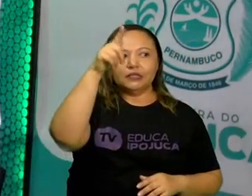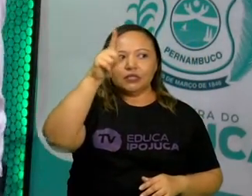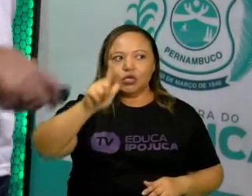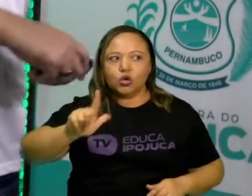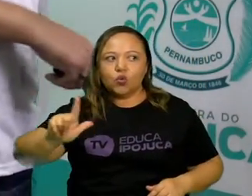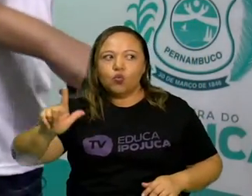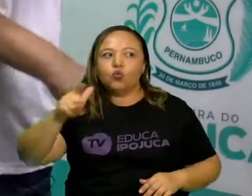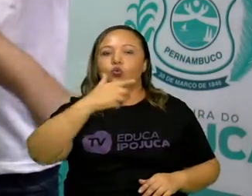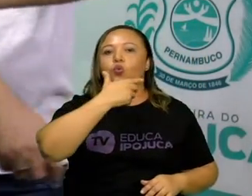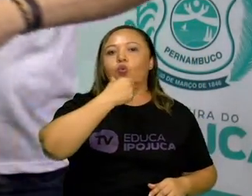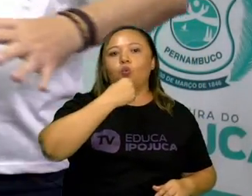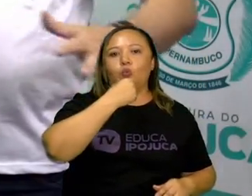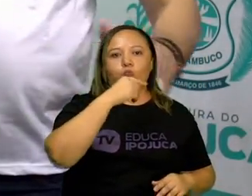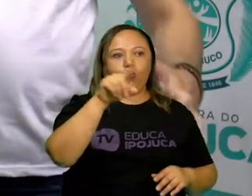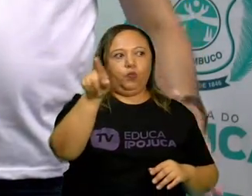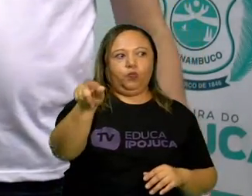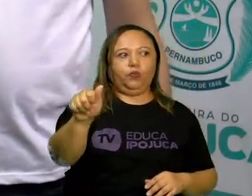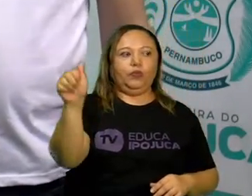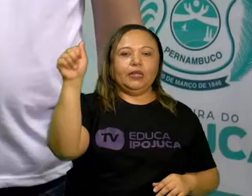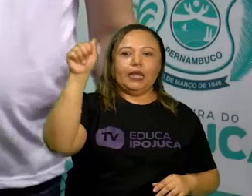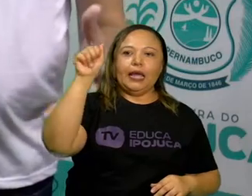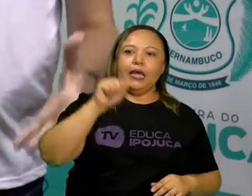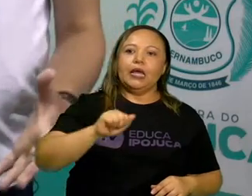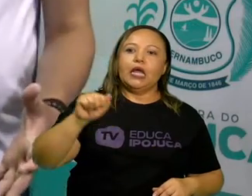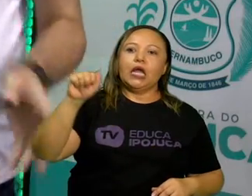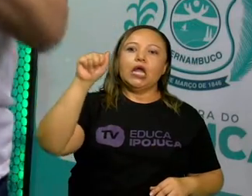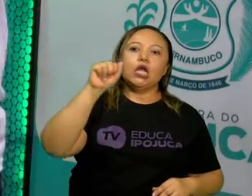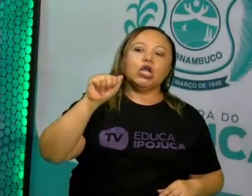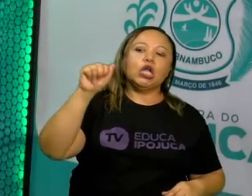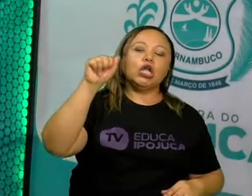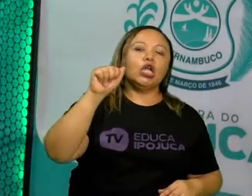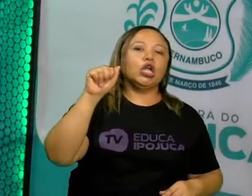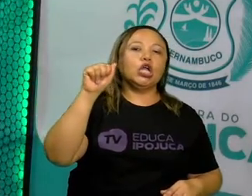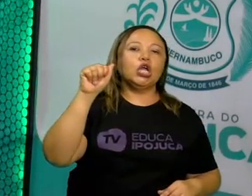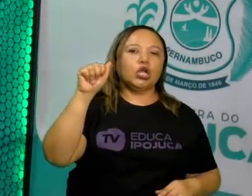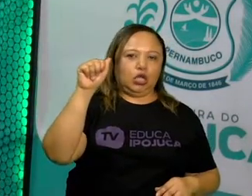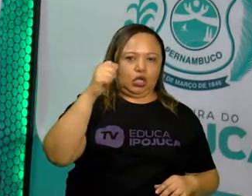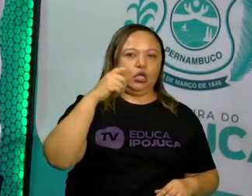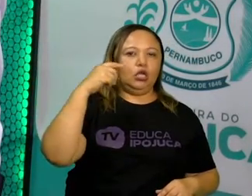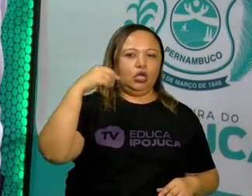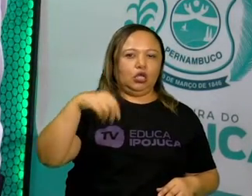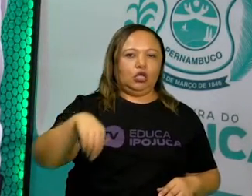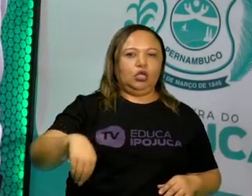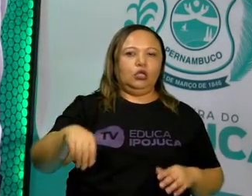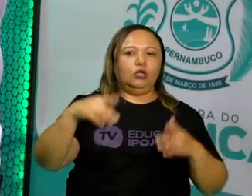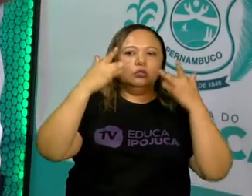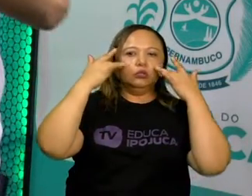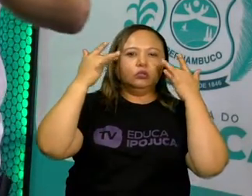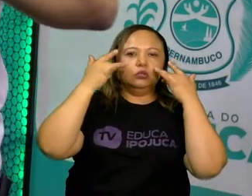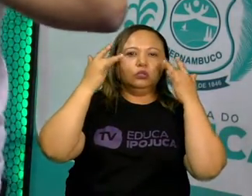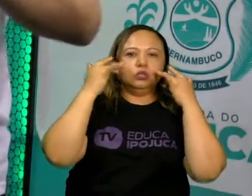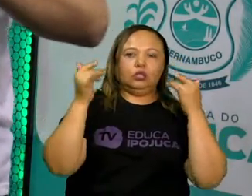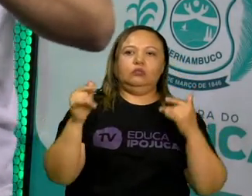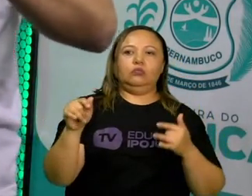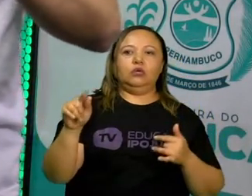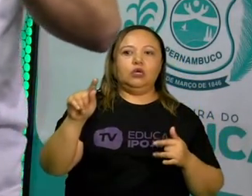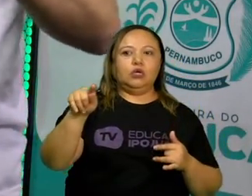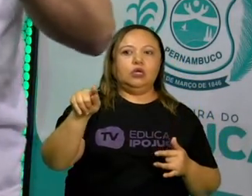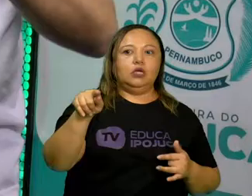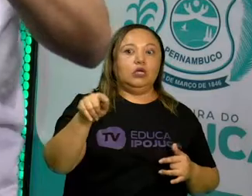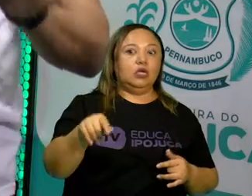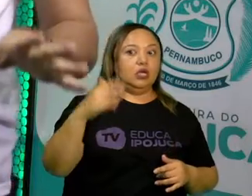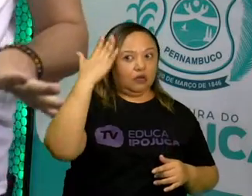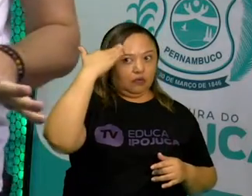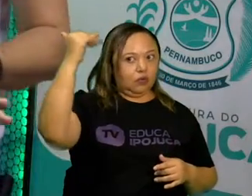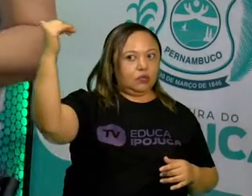outro grande ator do cinema mudo, assim como Chaplin, que é o grande gênio. Buster Keaton está ali,